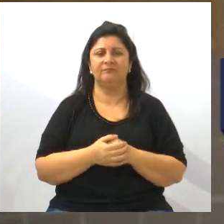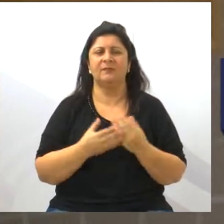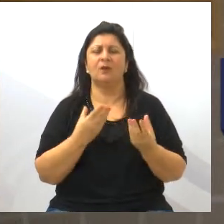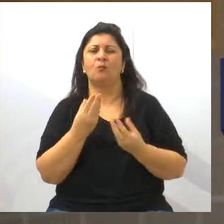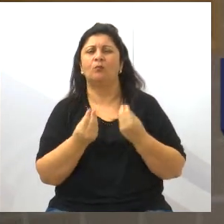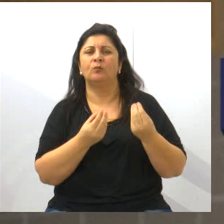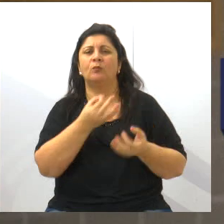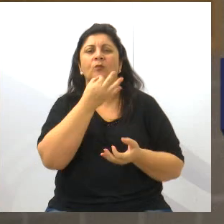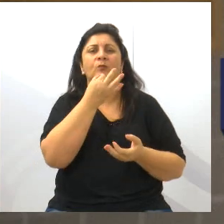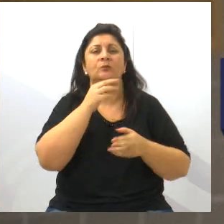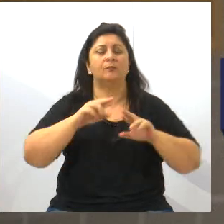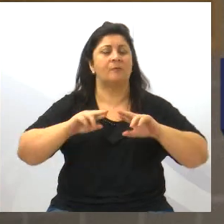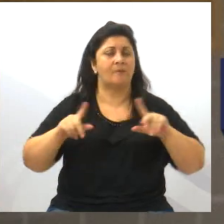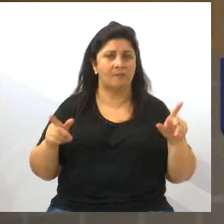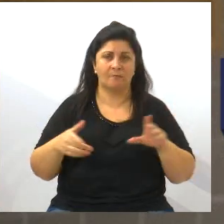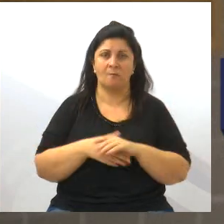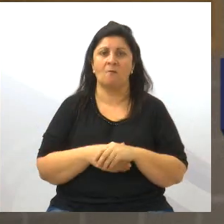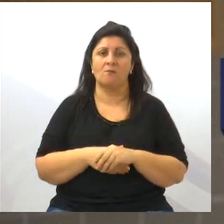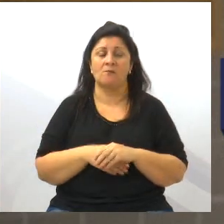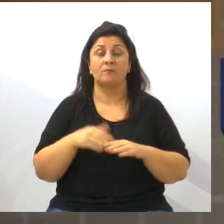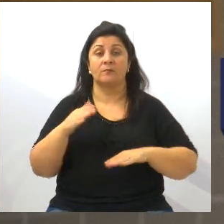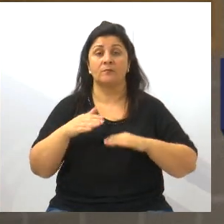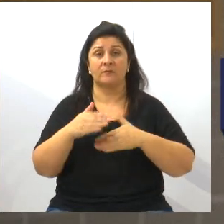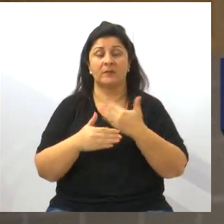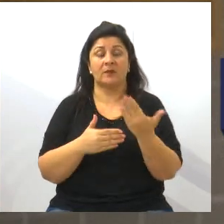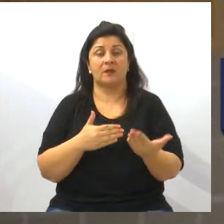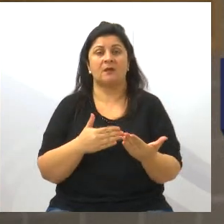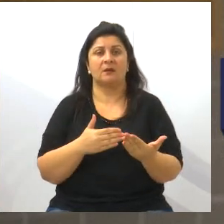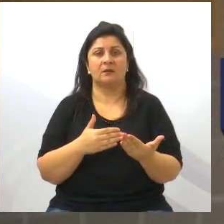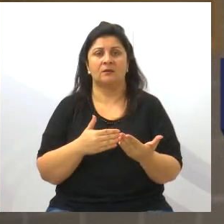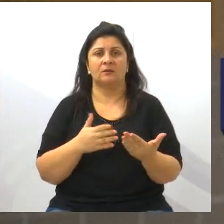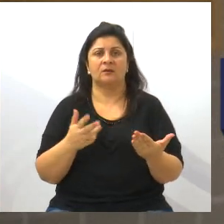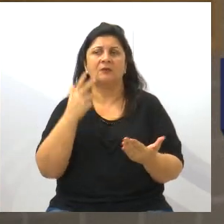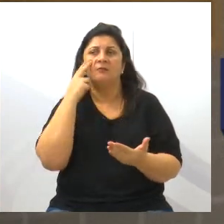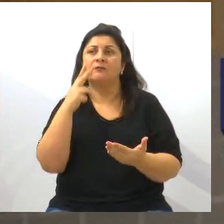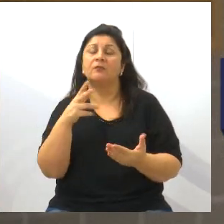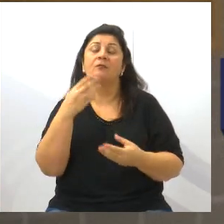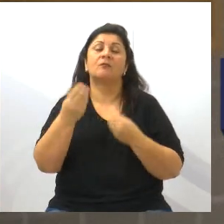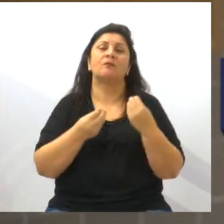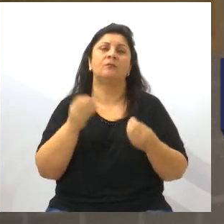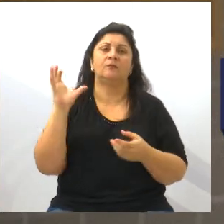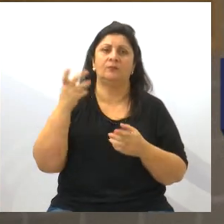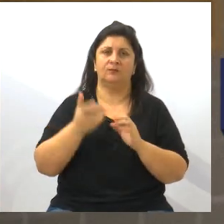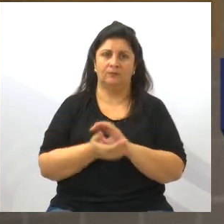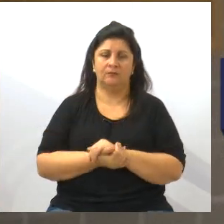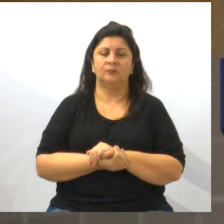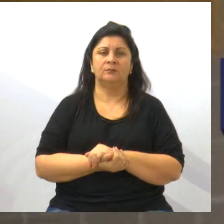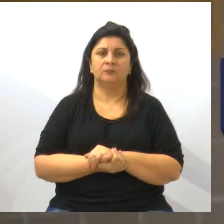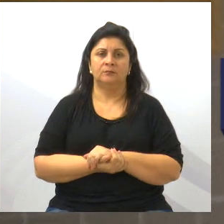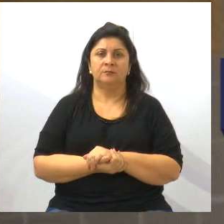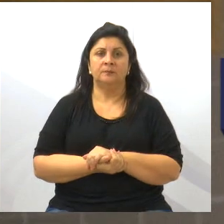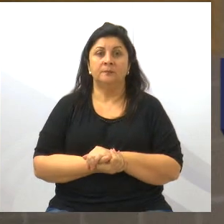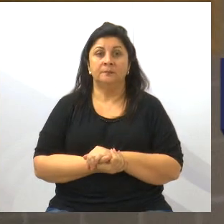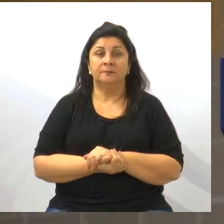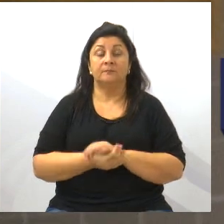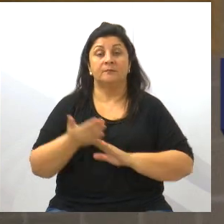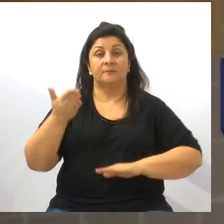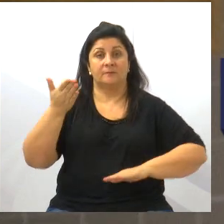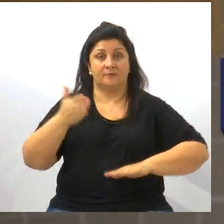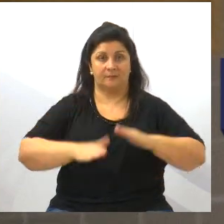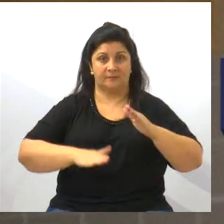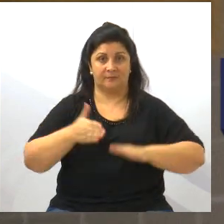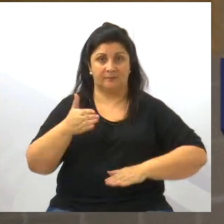interpretações, e às vezes diante da possibilidade daquele cenário, daquele momento. Às vezes